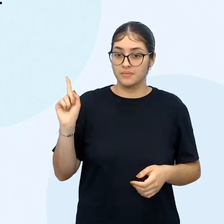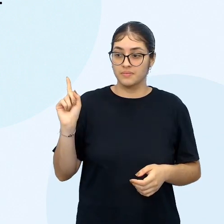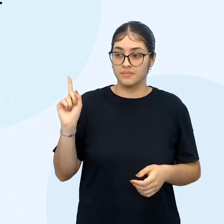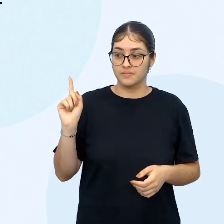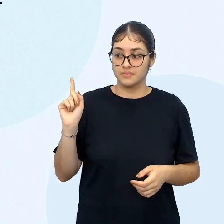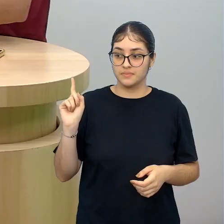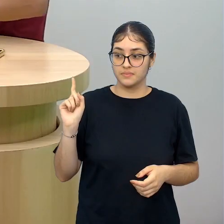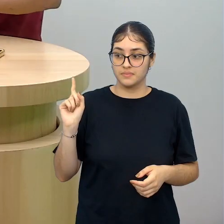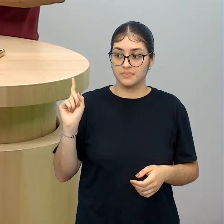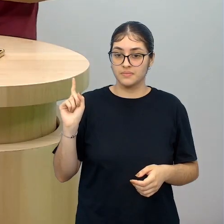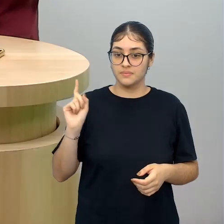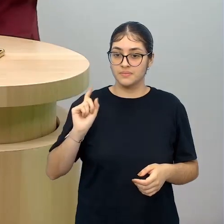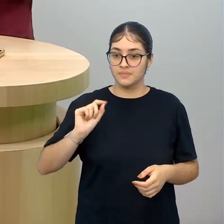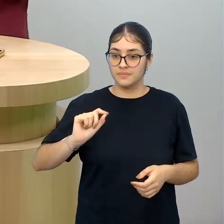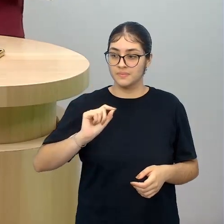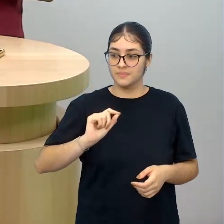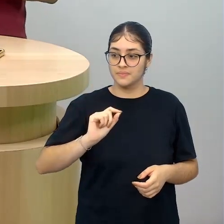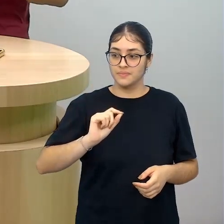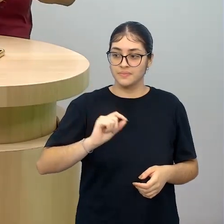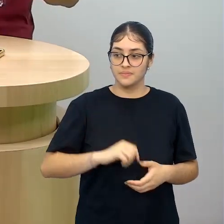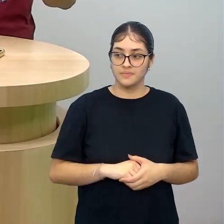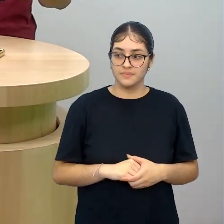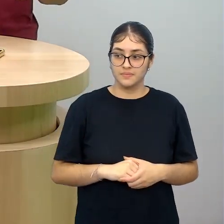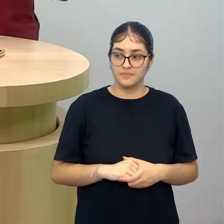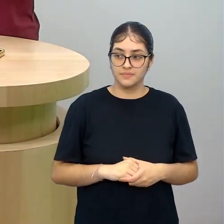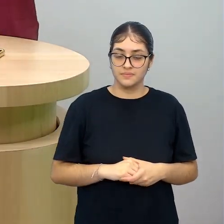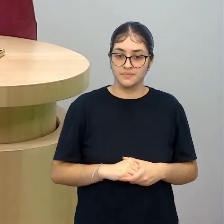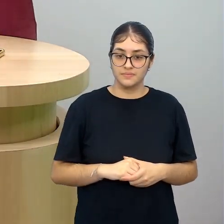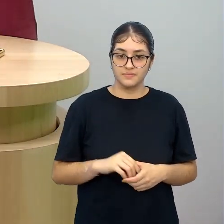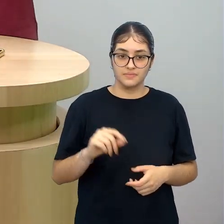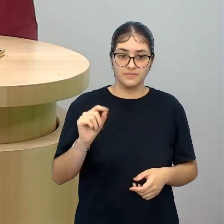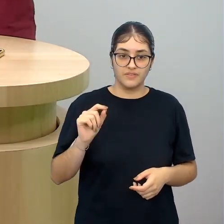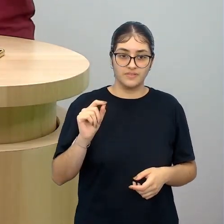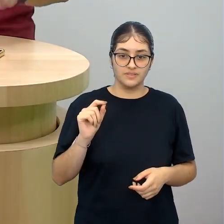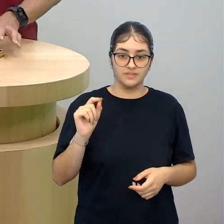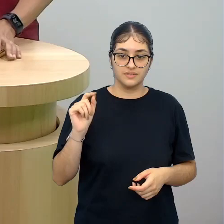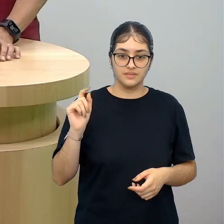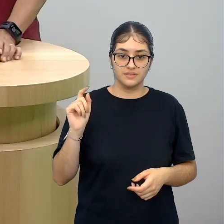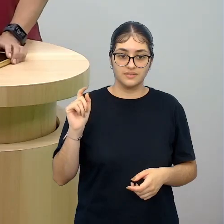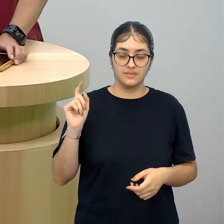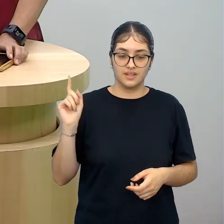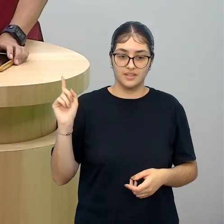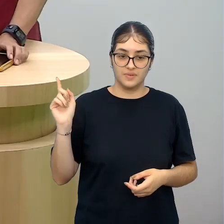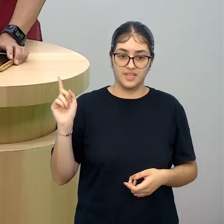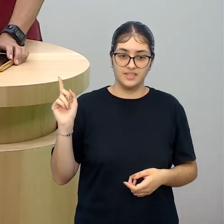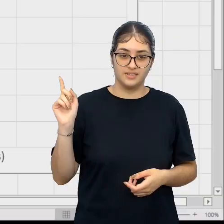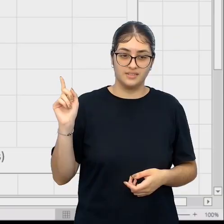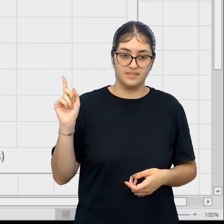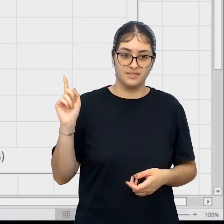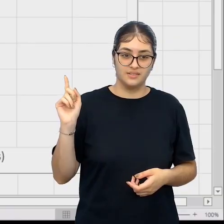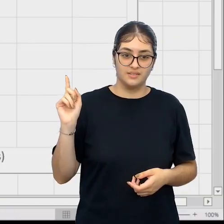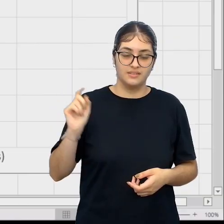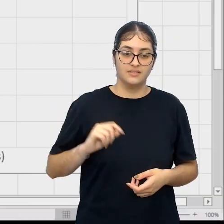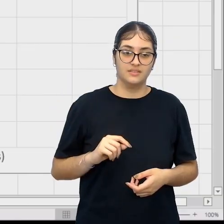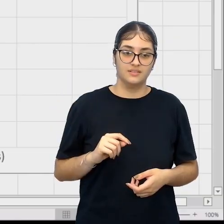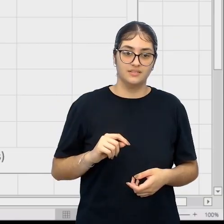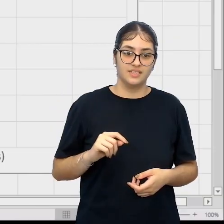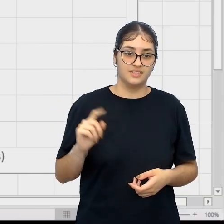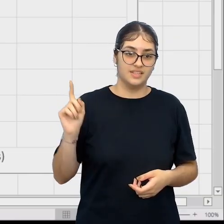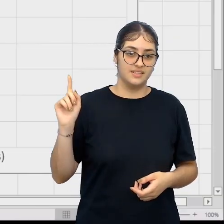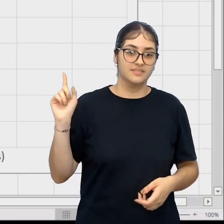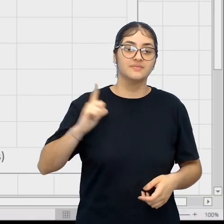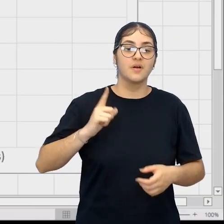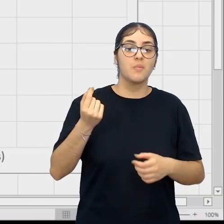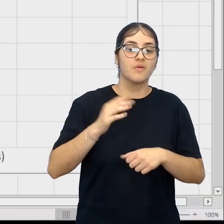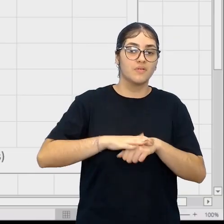vai me ajudar. Com certeza. Tá bom? Vamos lá. Então, eu vou pedir para eles espelharem minha tela, por favor. Pode colocar para eles aí. Bonitinho pra gente fazer.